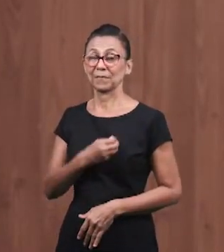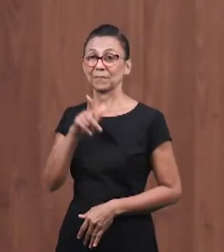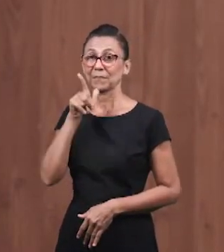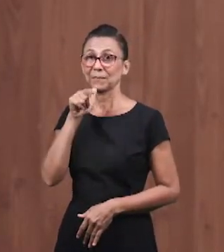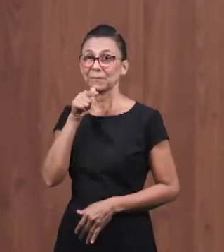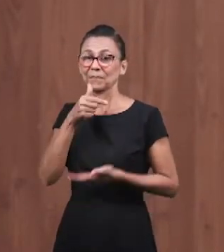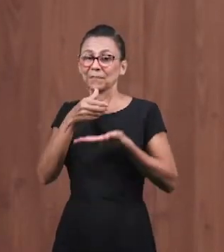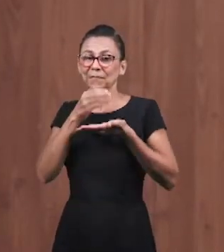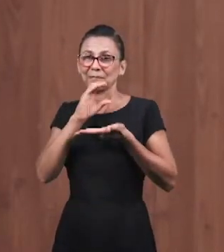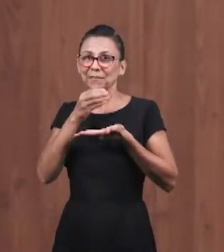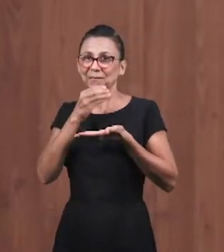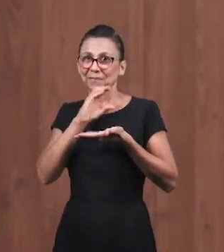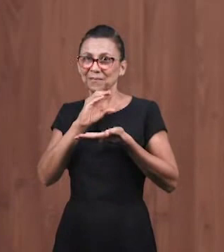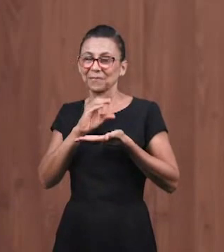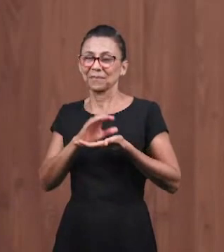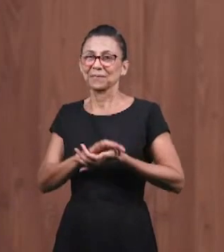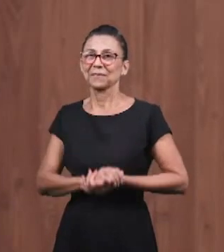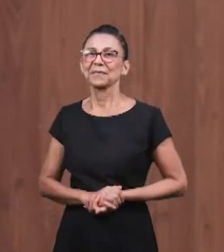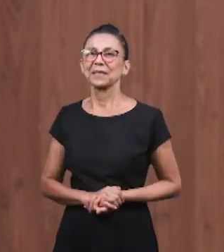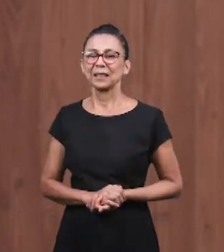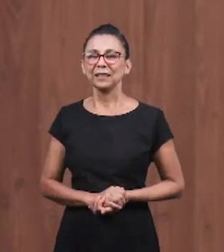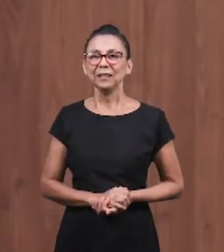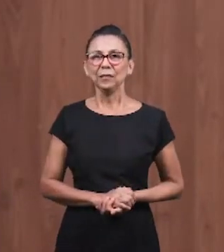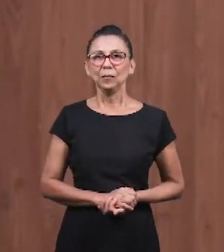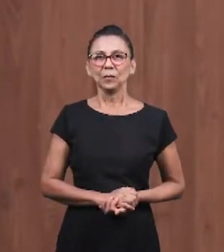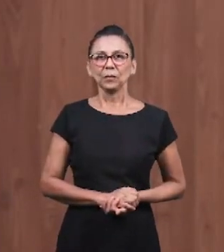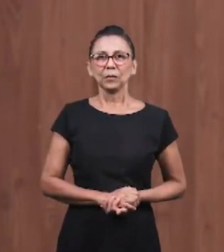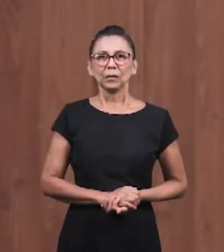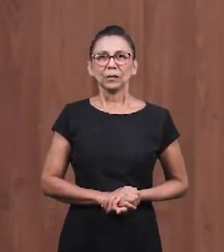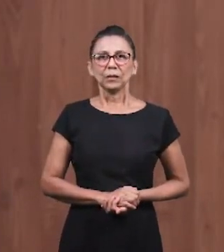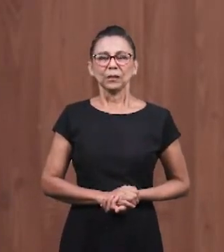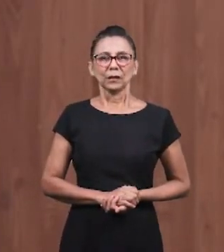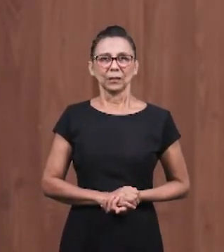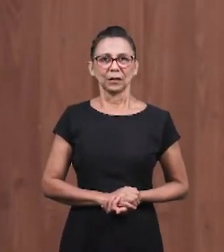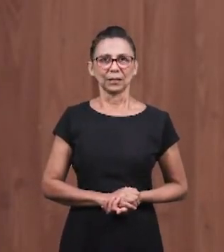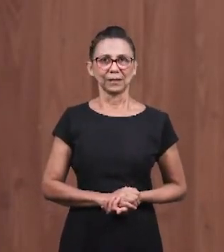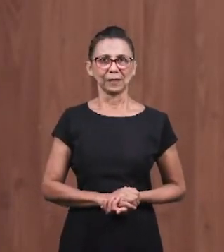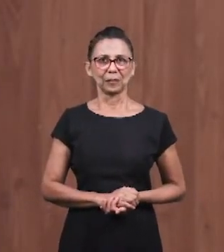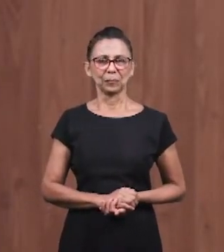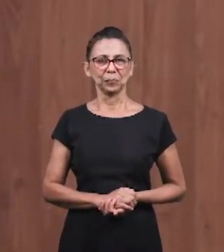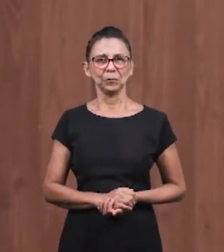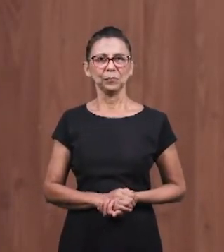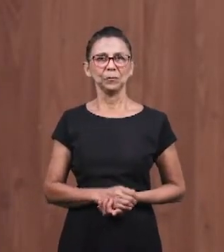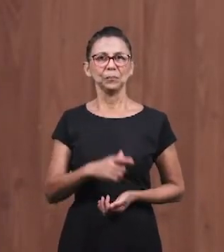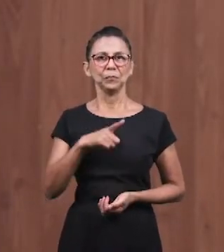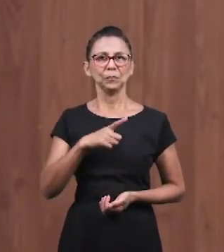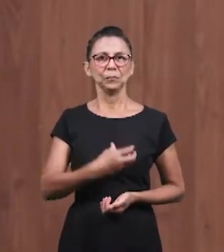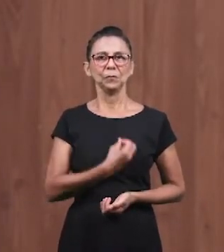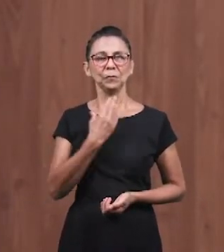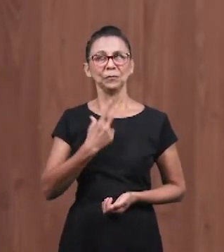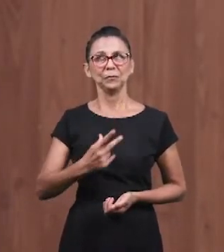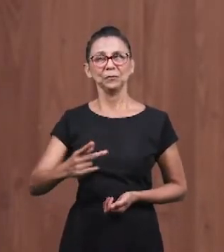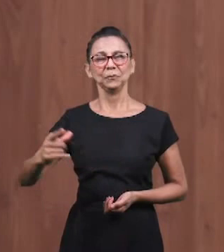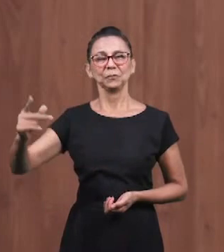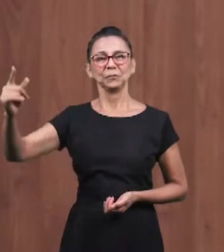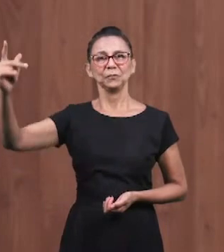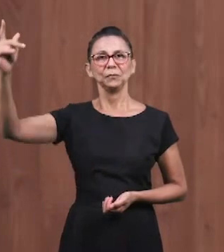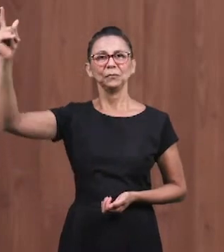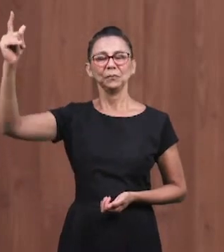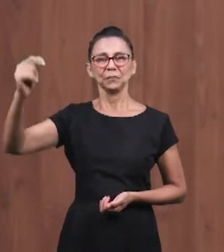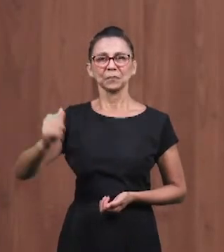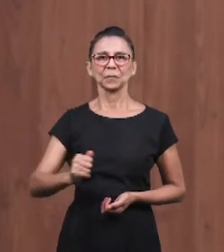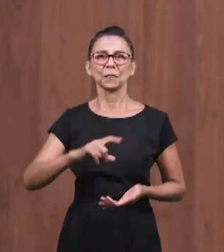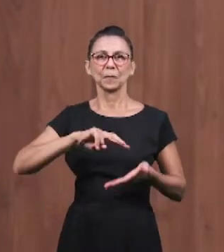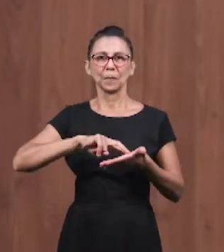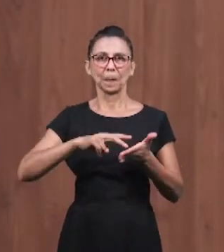de Jesus, essa água viva agora, ela iria fazer jorrar para a vida eterna, para que os habitantes